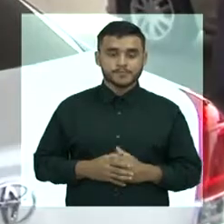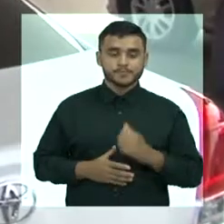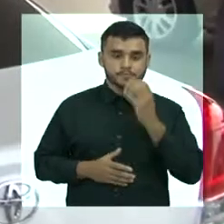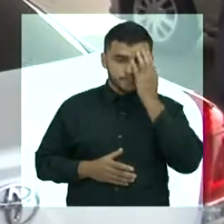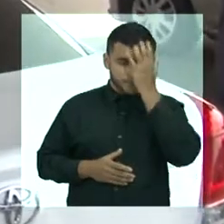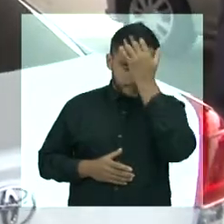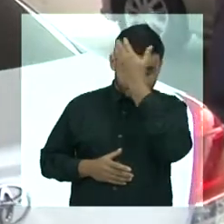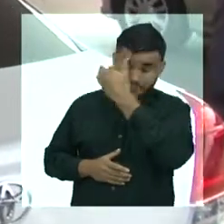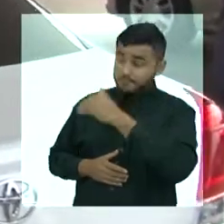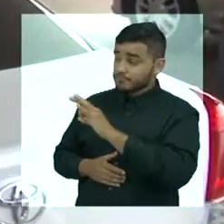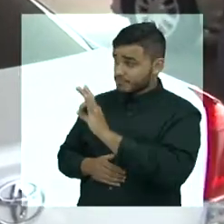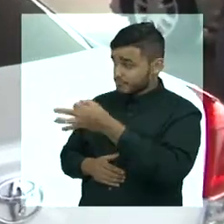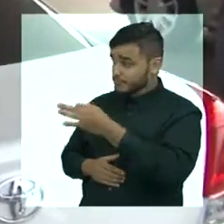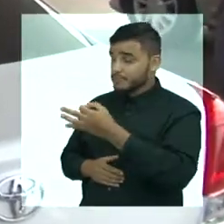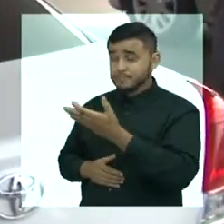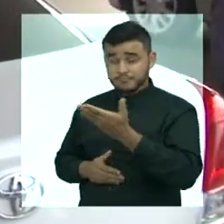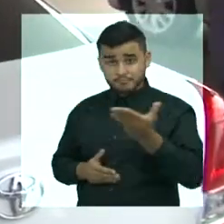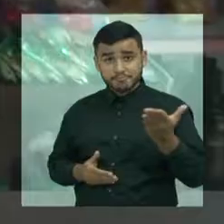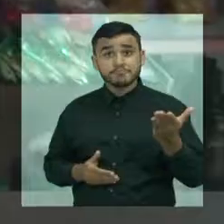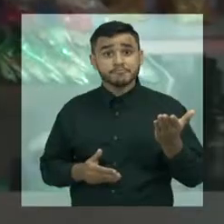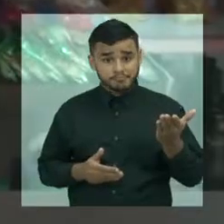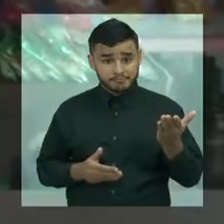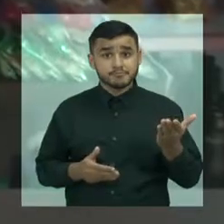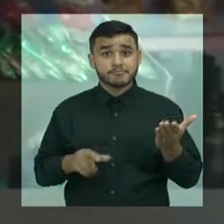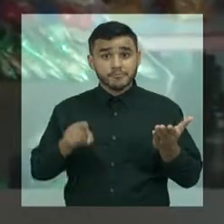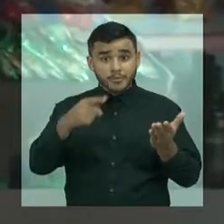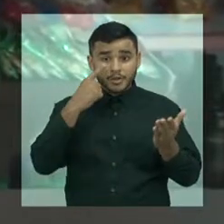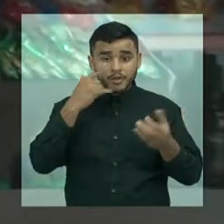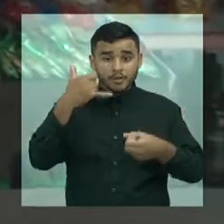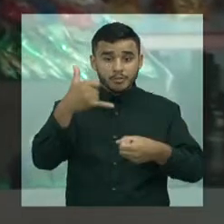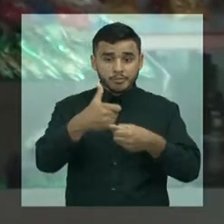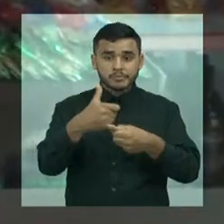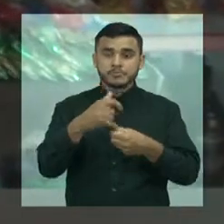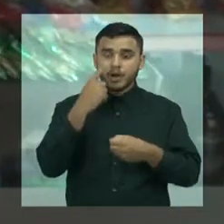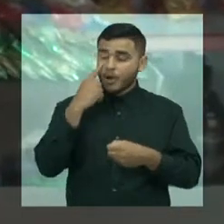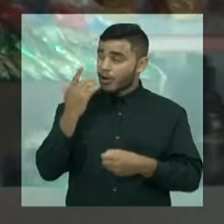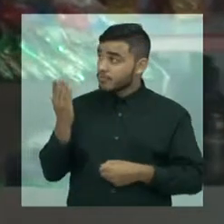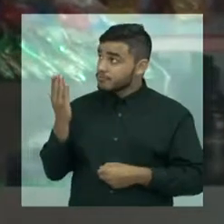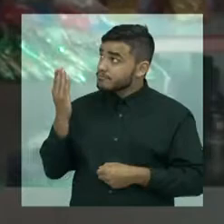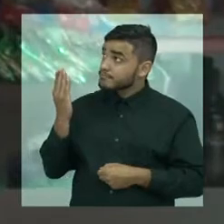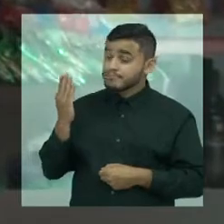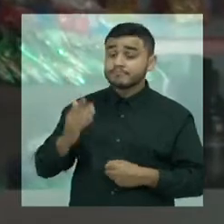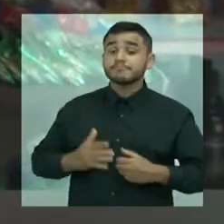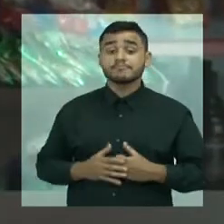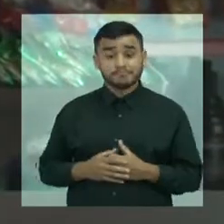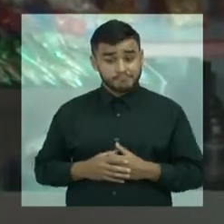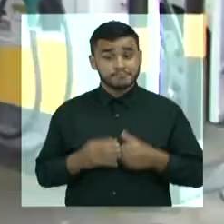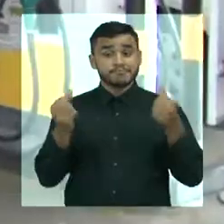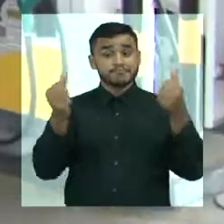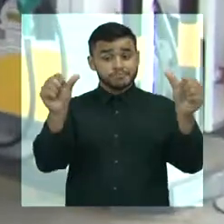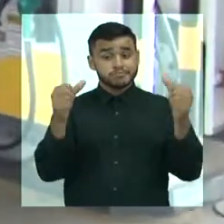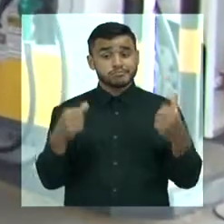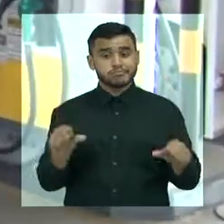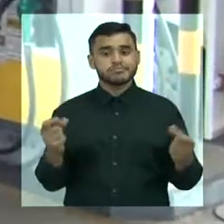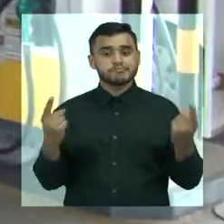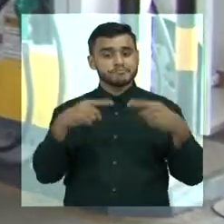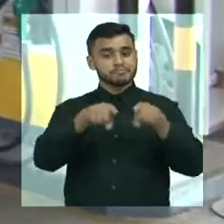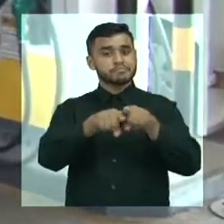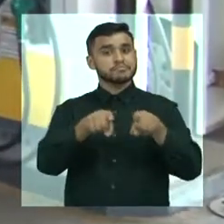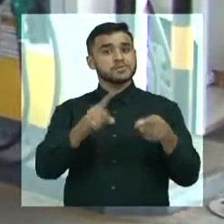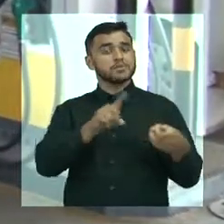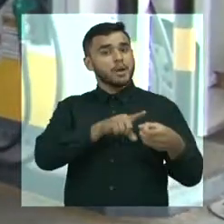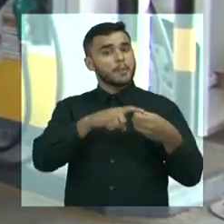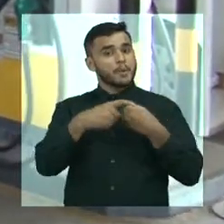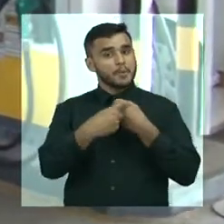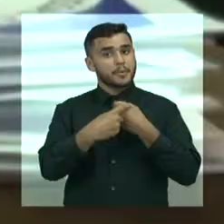Quem chega neste posto de combustíveis no bairro Henrique Jorge logo percebe que o local é parceiro da Câmara Municipal de Fortaleza na proteção da